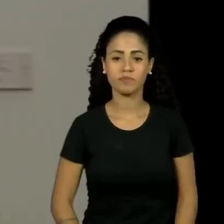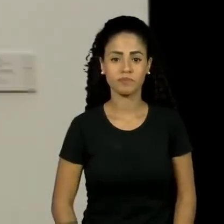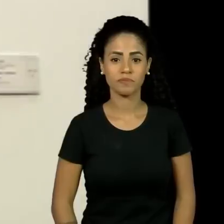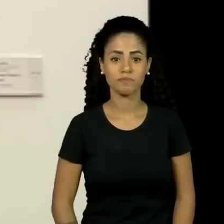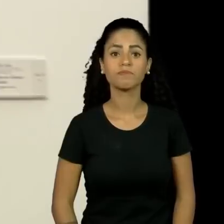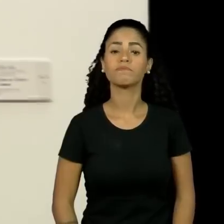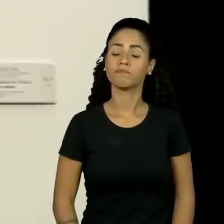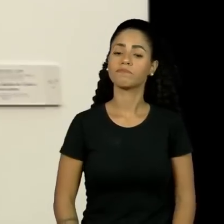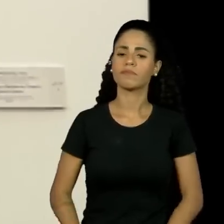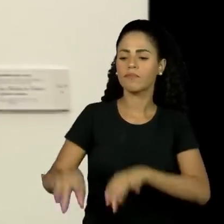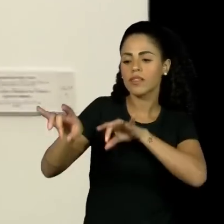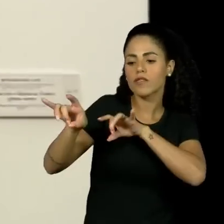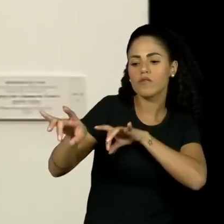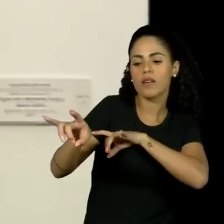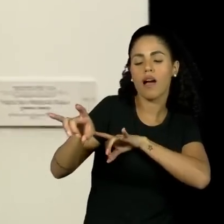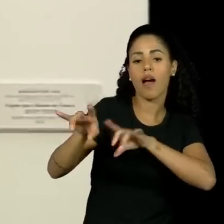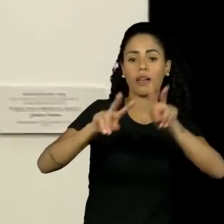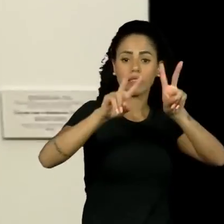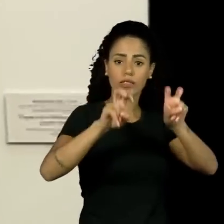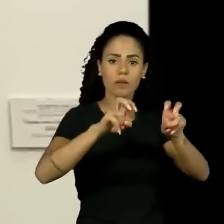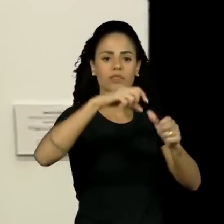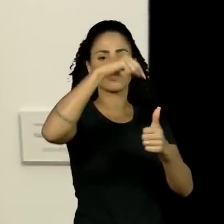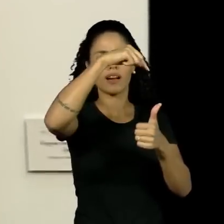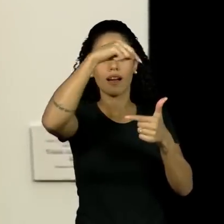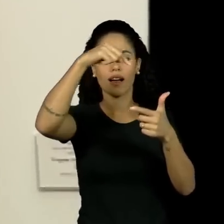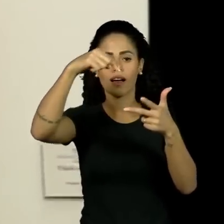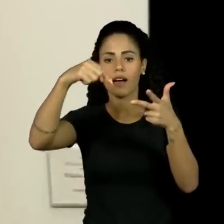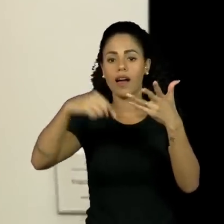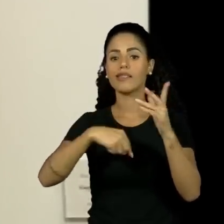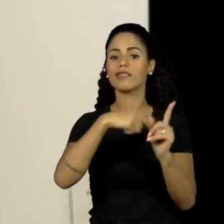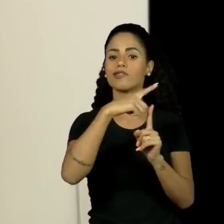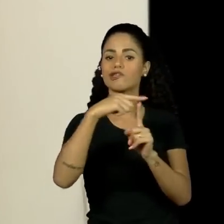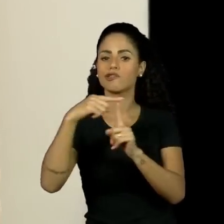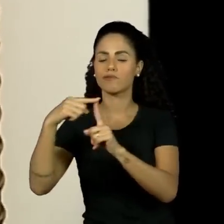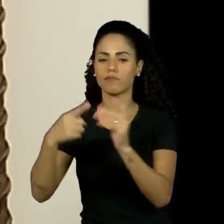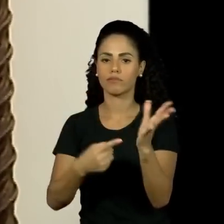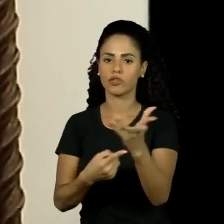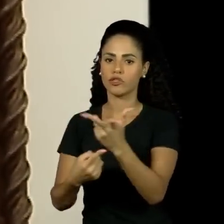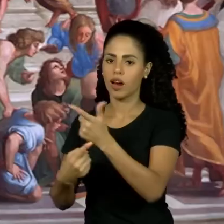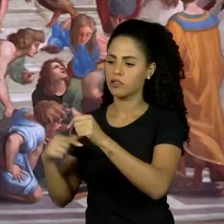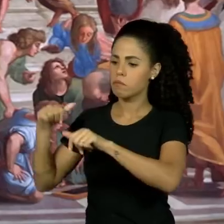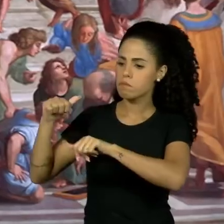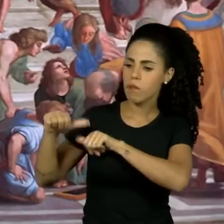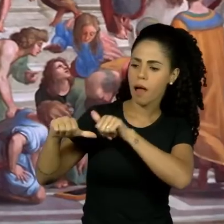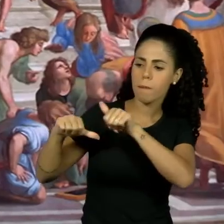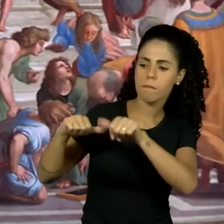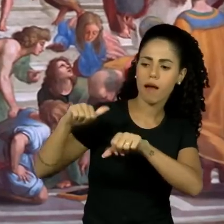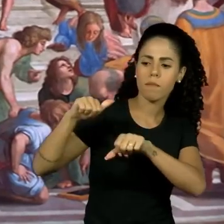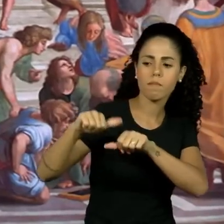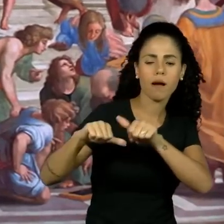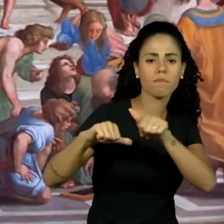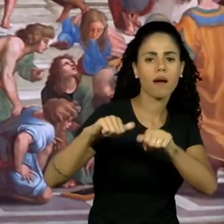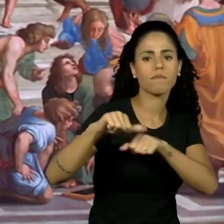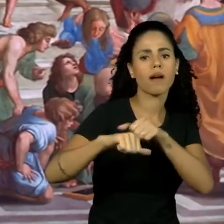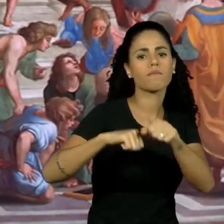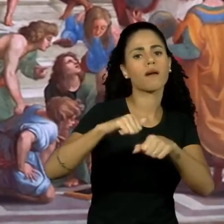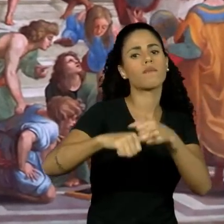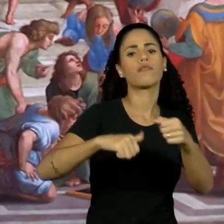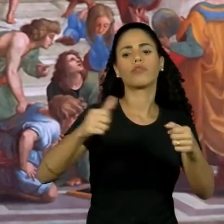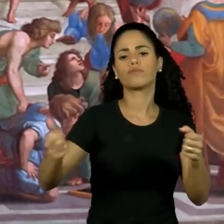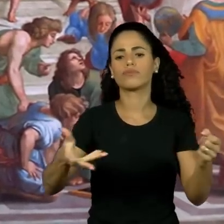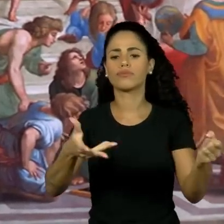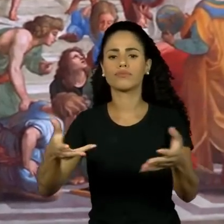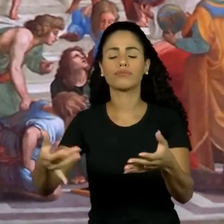As técnicas e as temáticas de cada uma dessas formas de arte foram se modificando e se aperfeiçoando ao longo dos tempos,